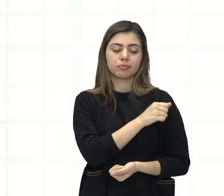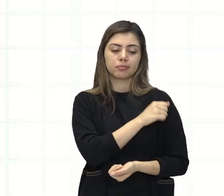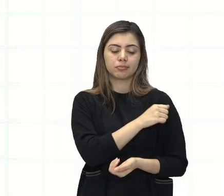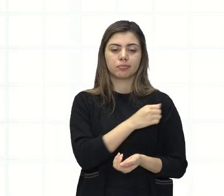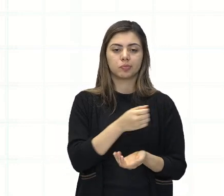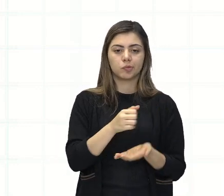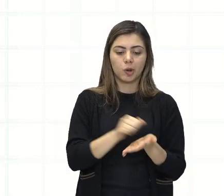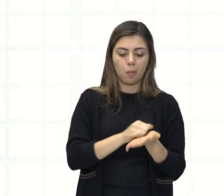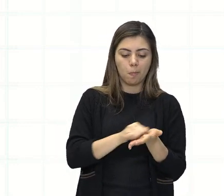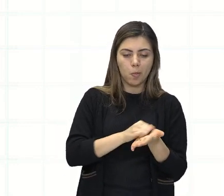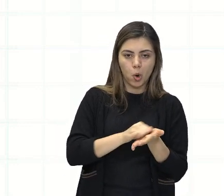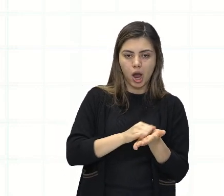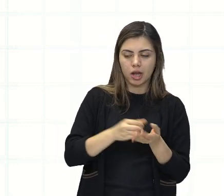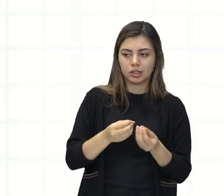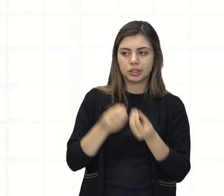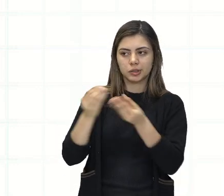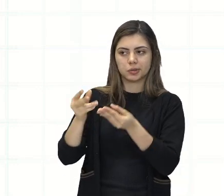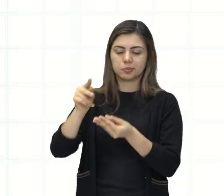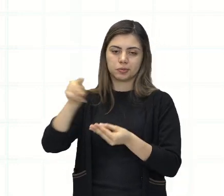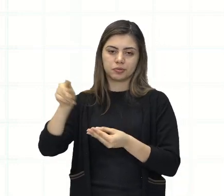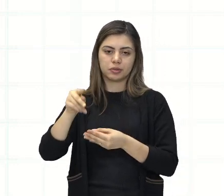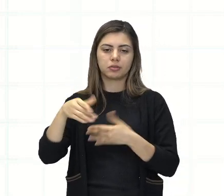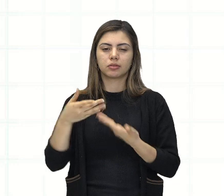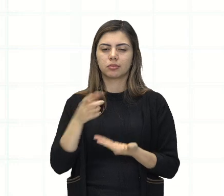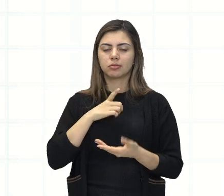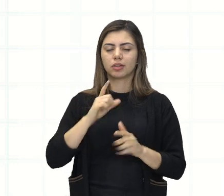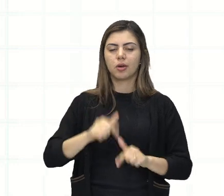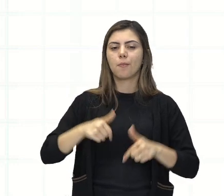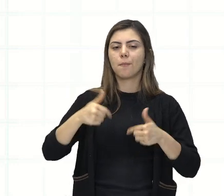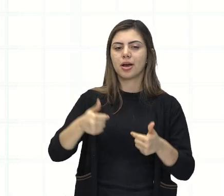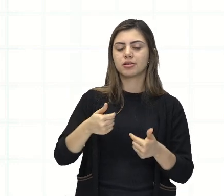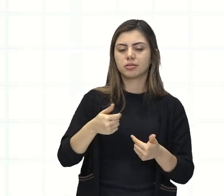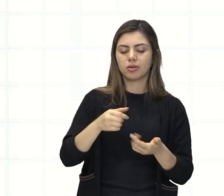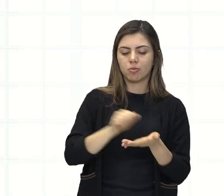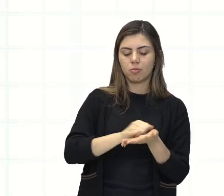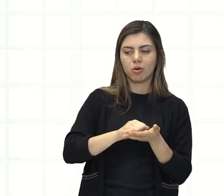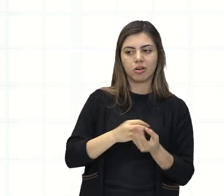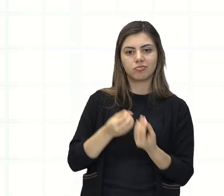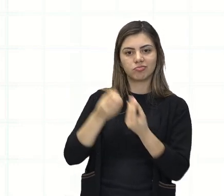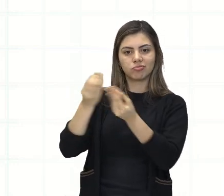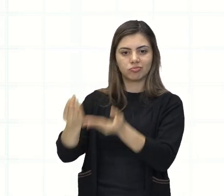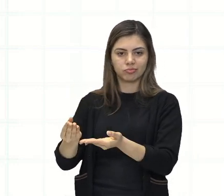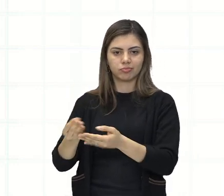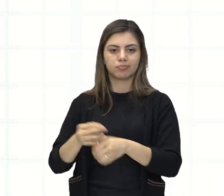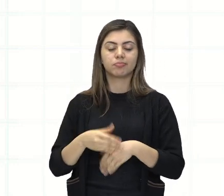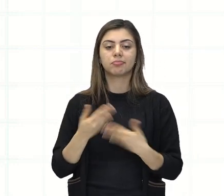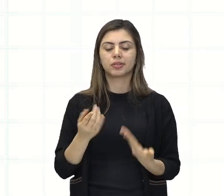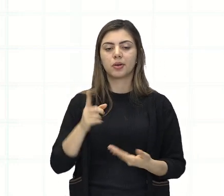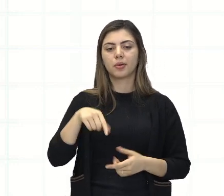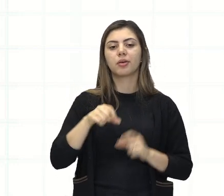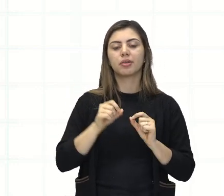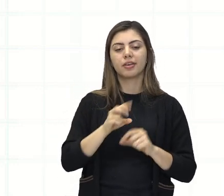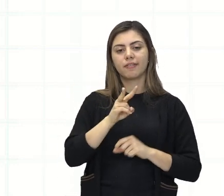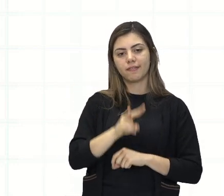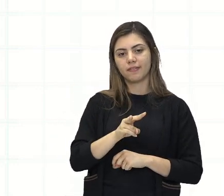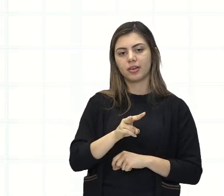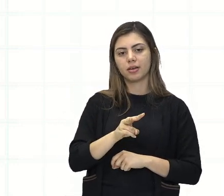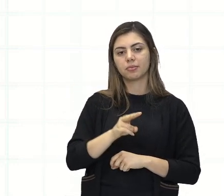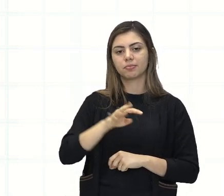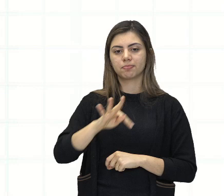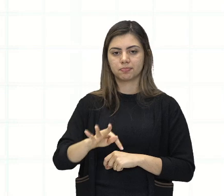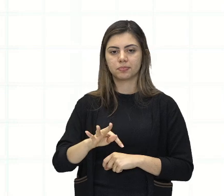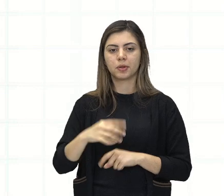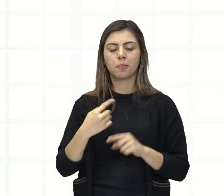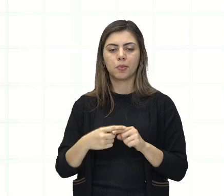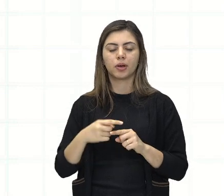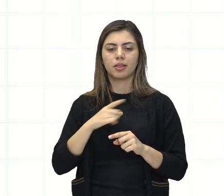Professora. Então, o aluno faz a ação de dar a borracha, certo? Verbo transitivo. Isso aqui está completando